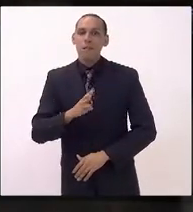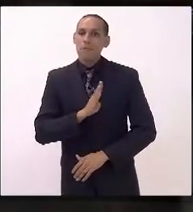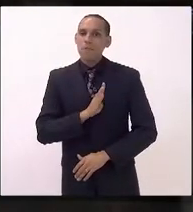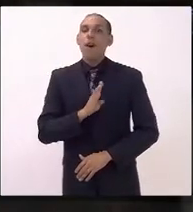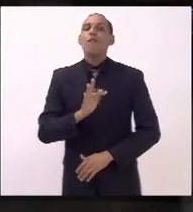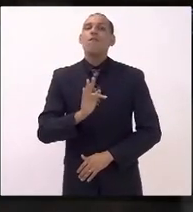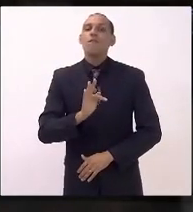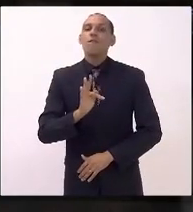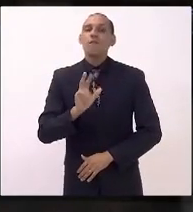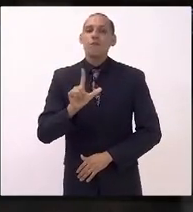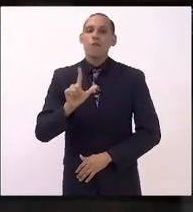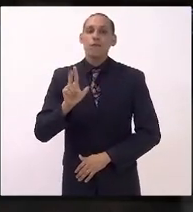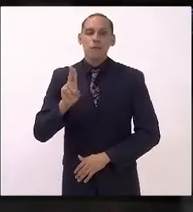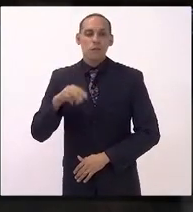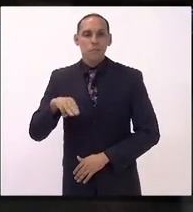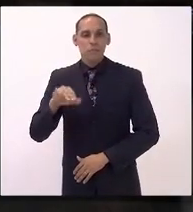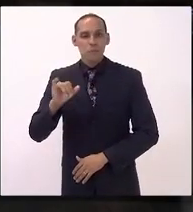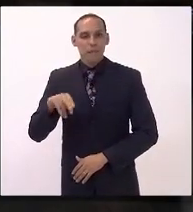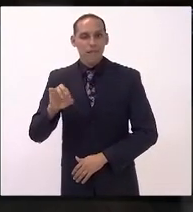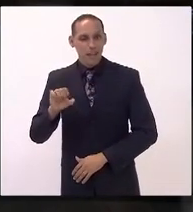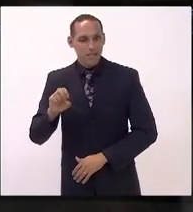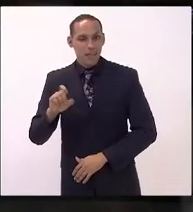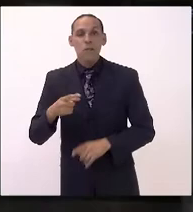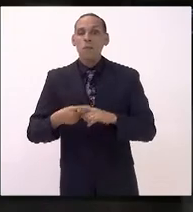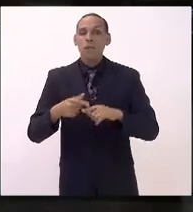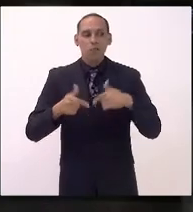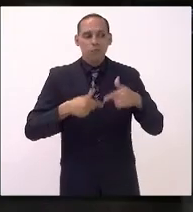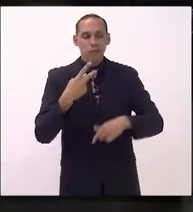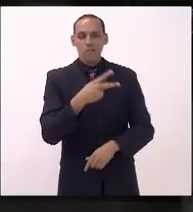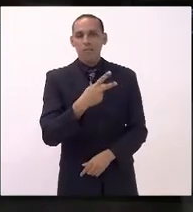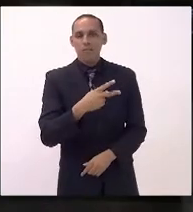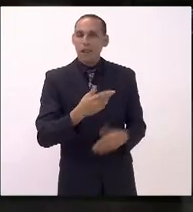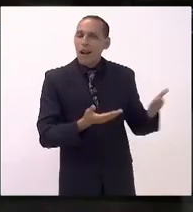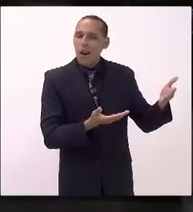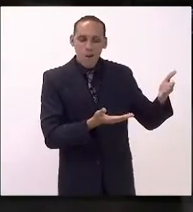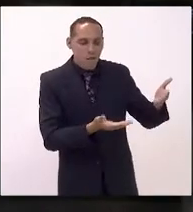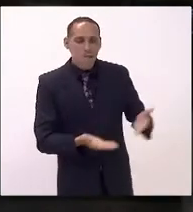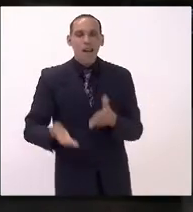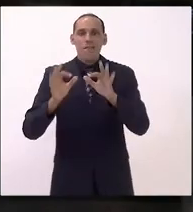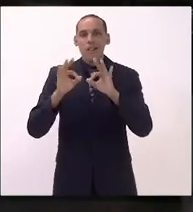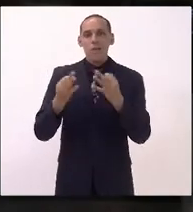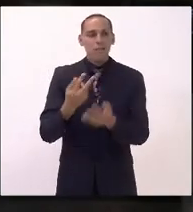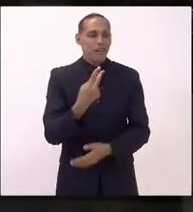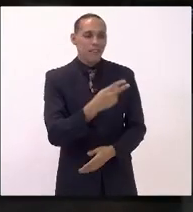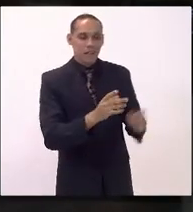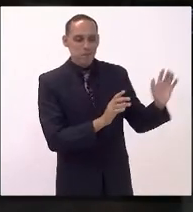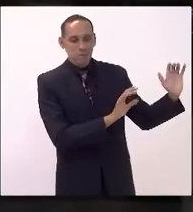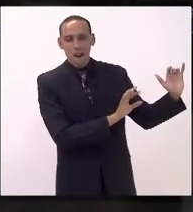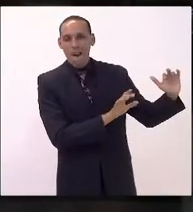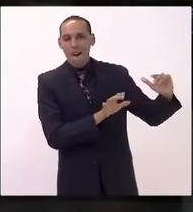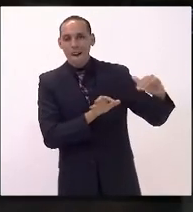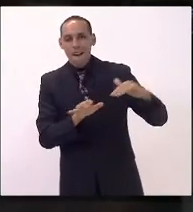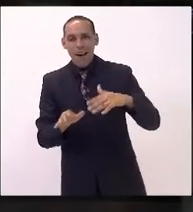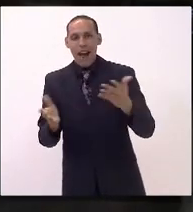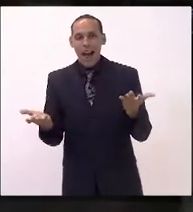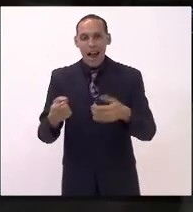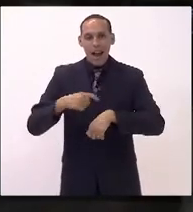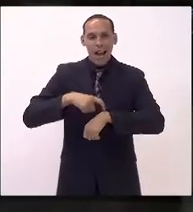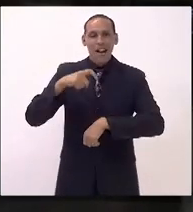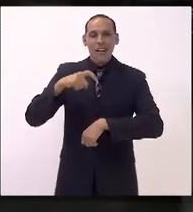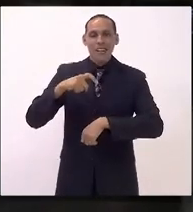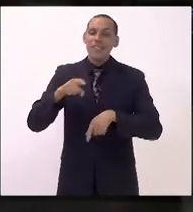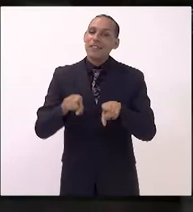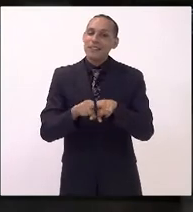desenvolvido. Queria convidar a família do professor Ivanir dos Santos para estar conosco aqui nesse momento